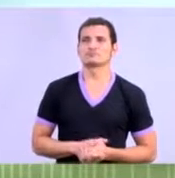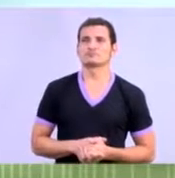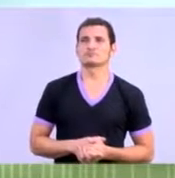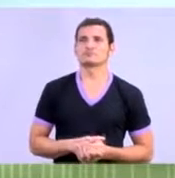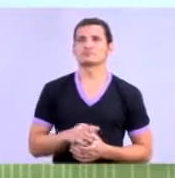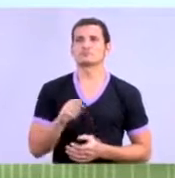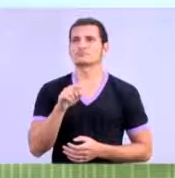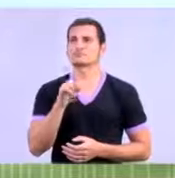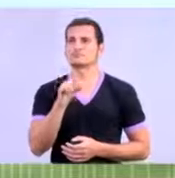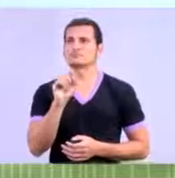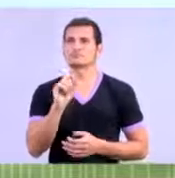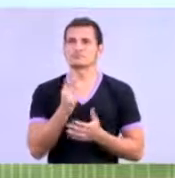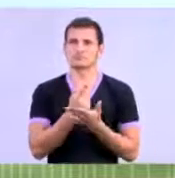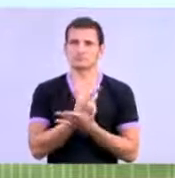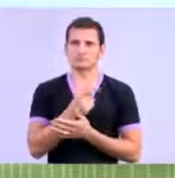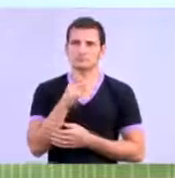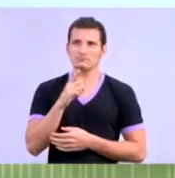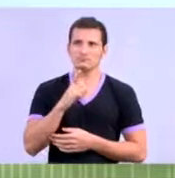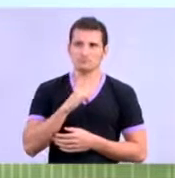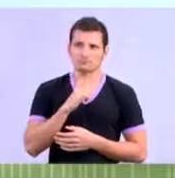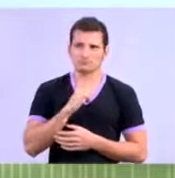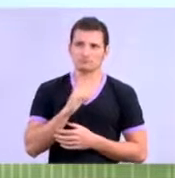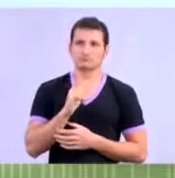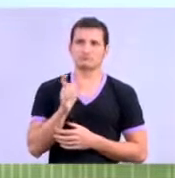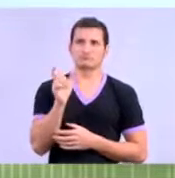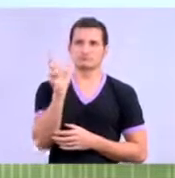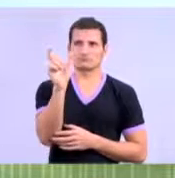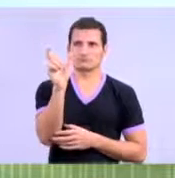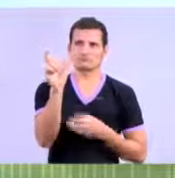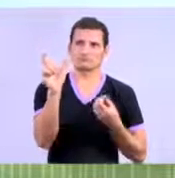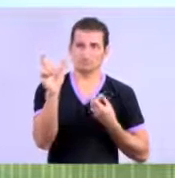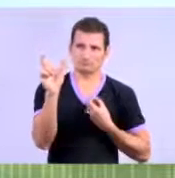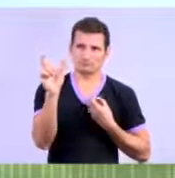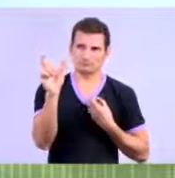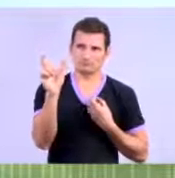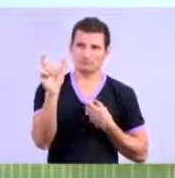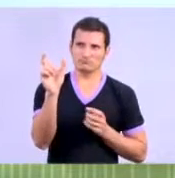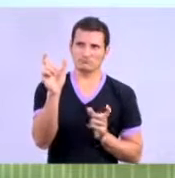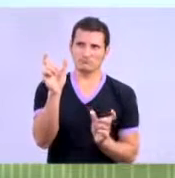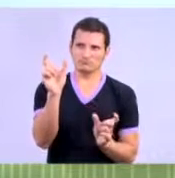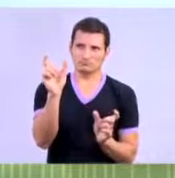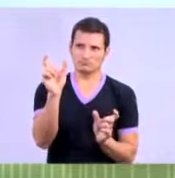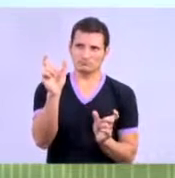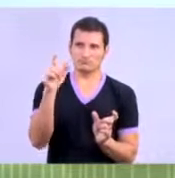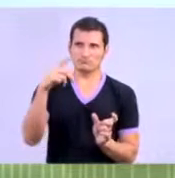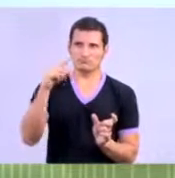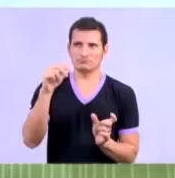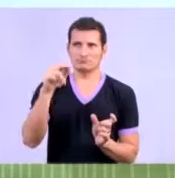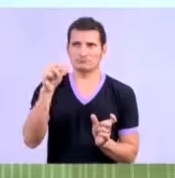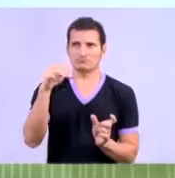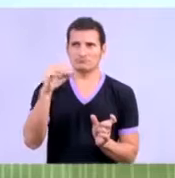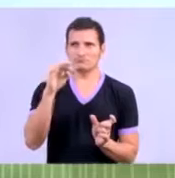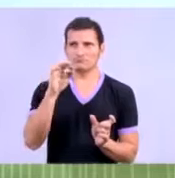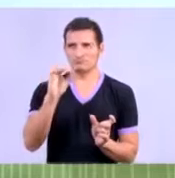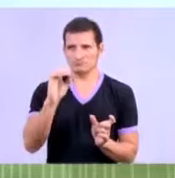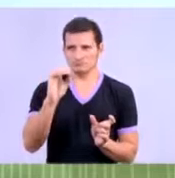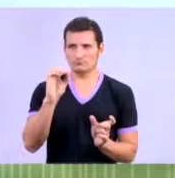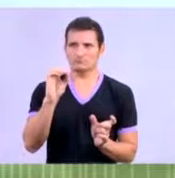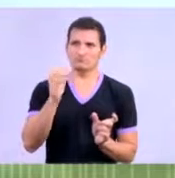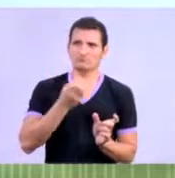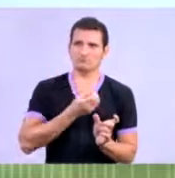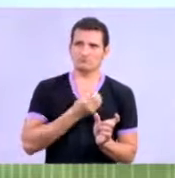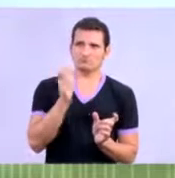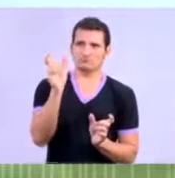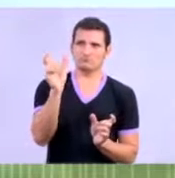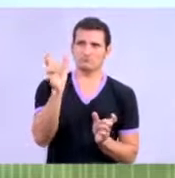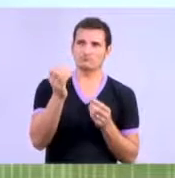aconteceu é que você tem um atributo da classe chamado número. E você tem um parâmetro no construtor também chamado número. Como